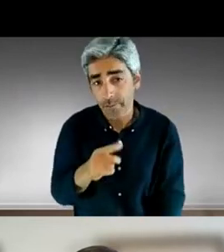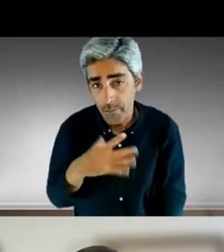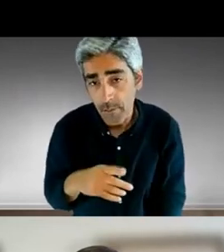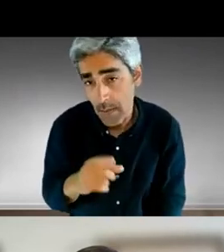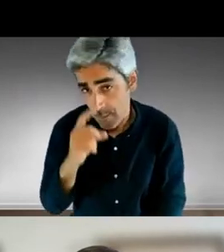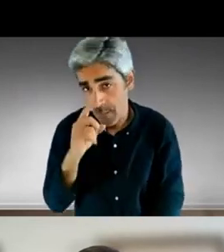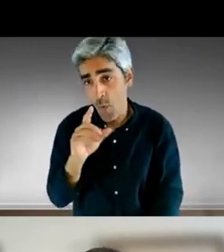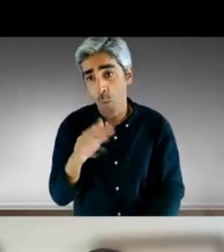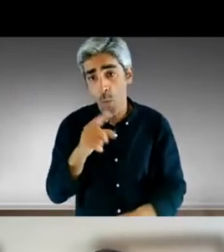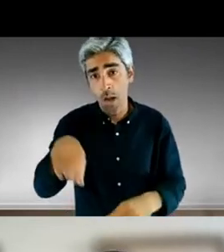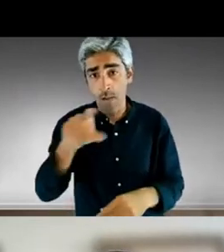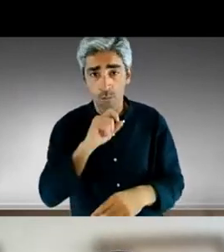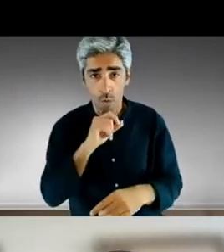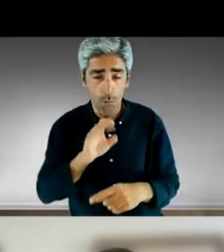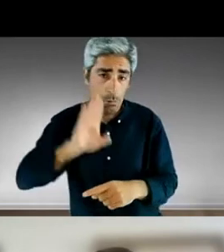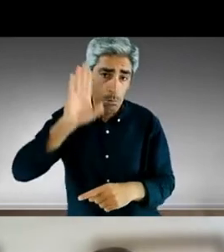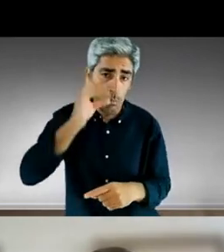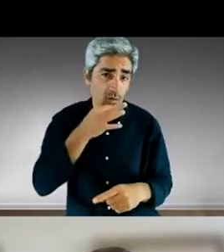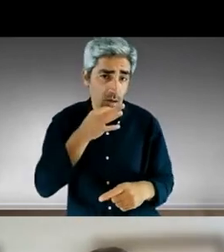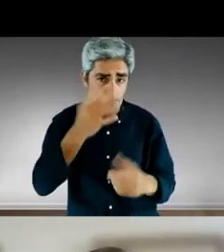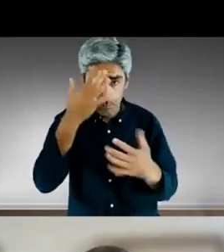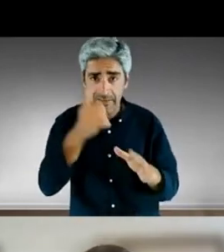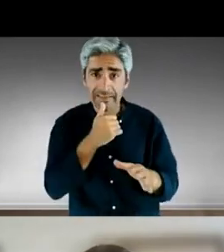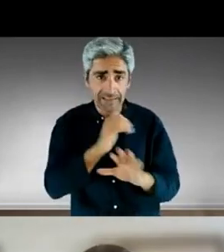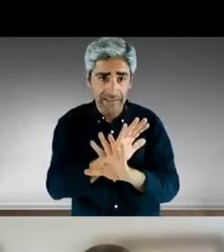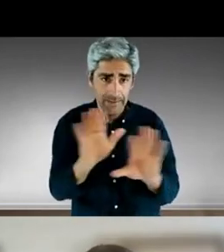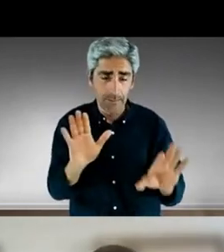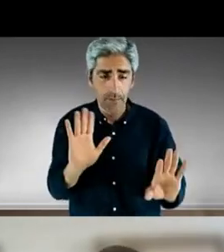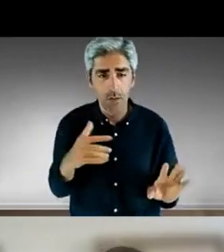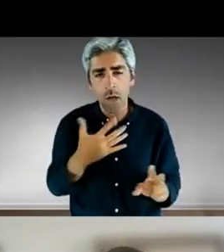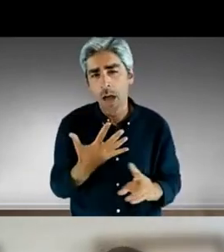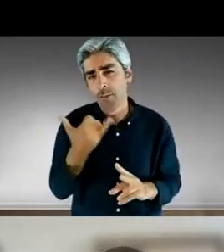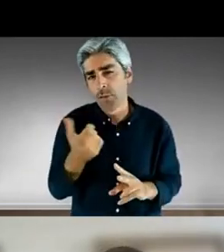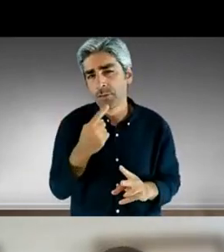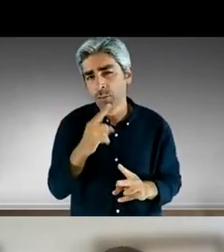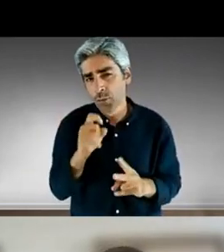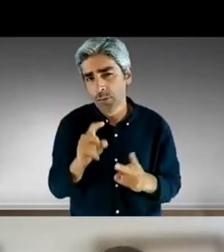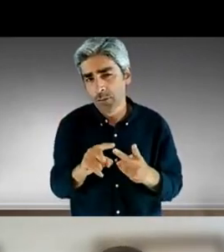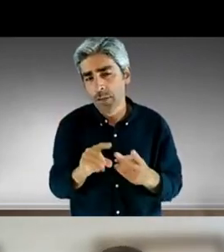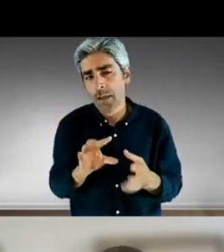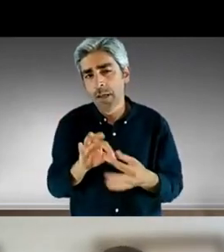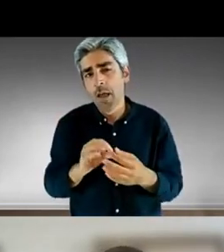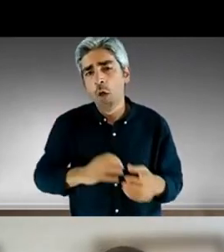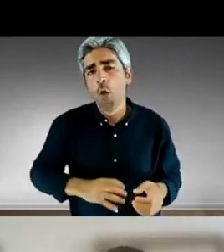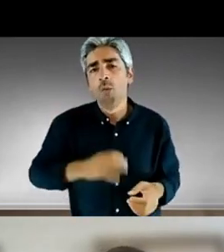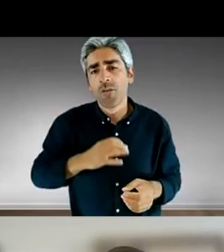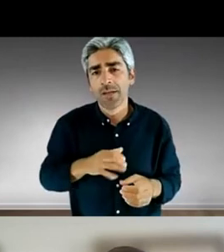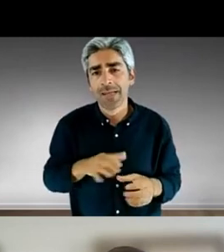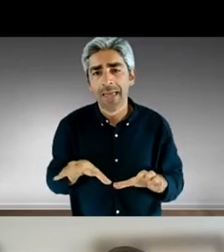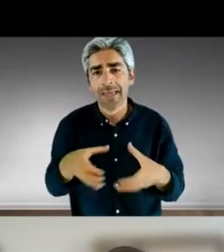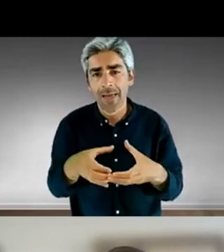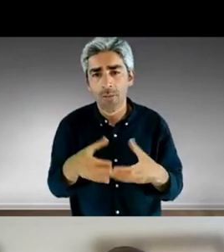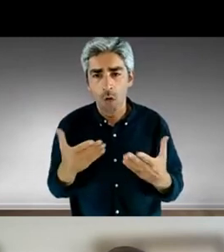oradores poderá intervir sempre que quiser, portanto estejam à vontade. Mas a minha próxima pergunta tinha a ver com confiança de equipas, e vou